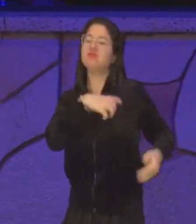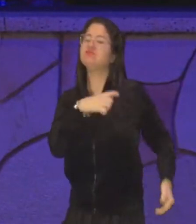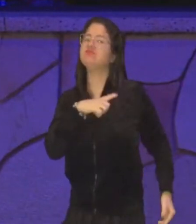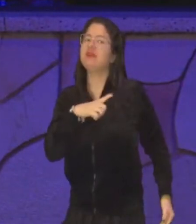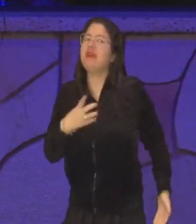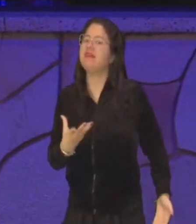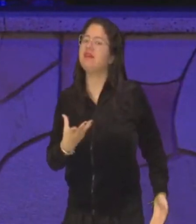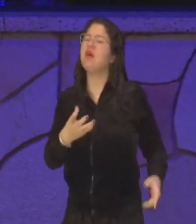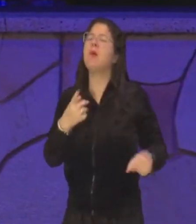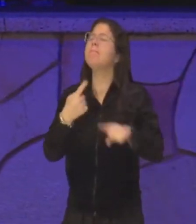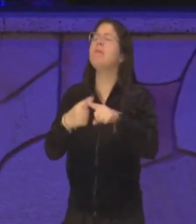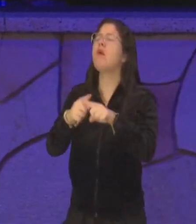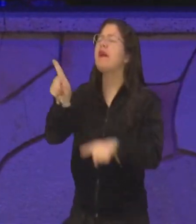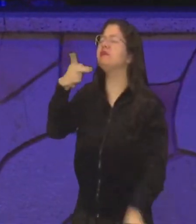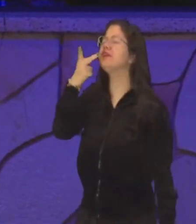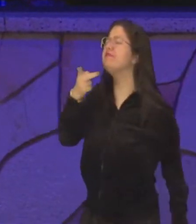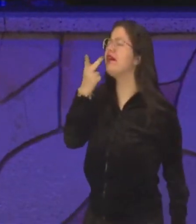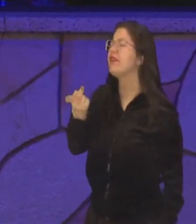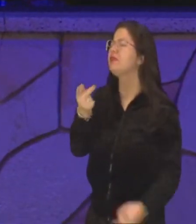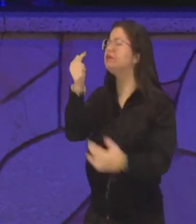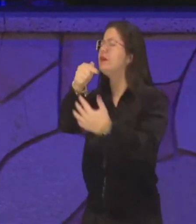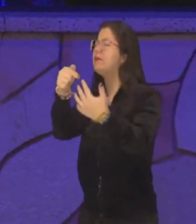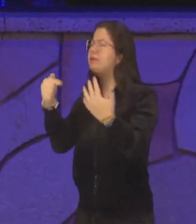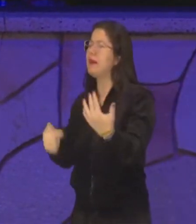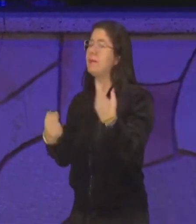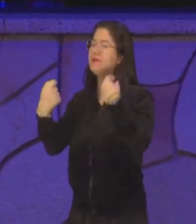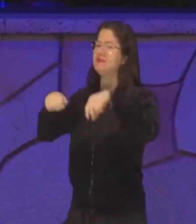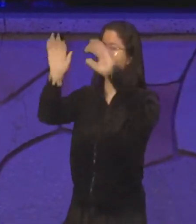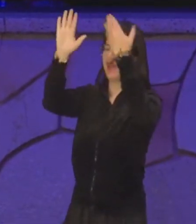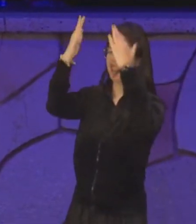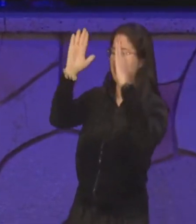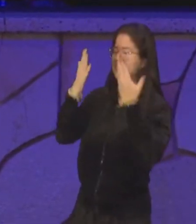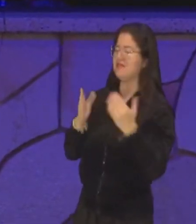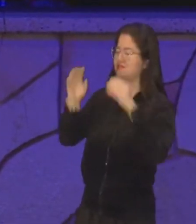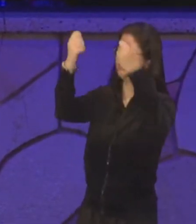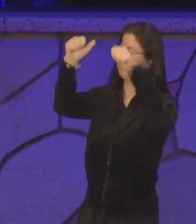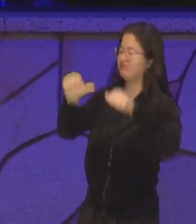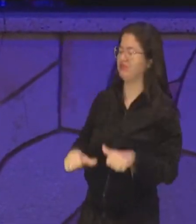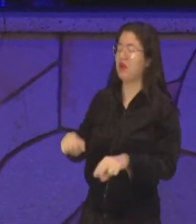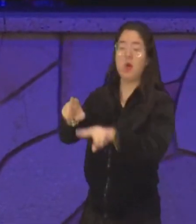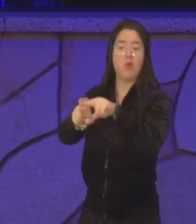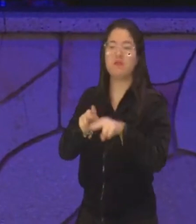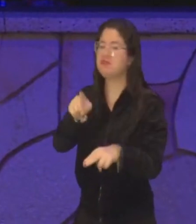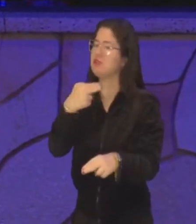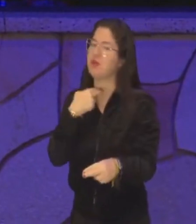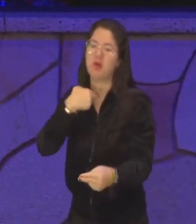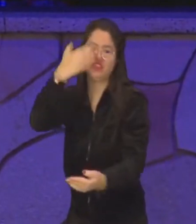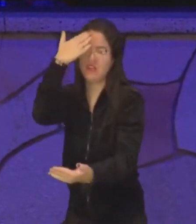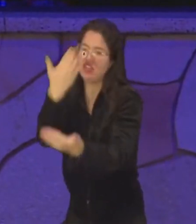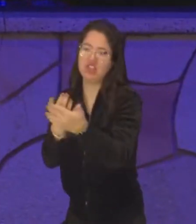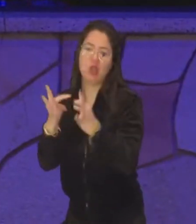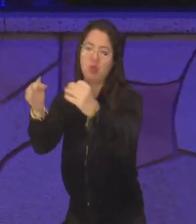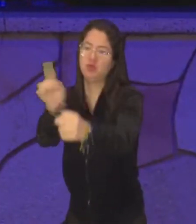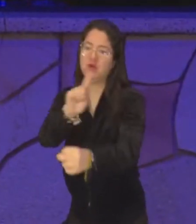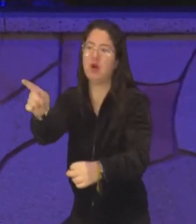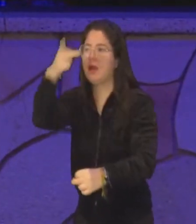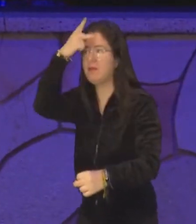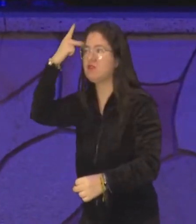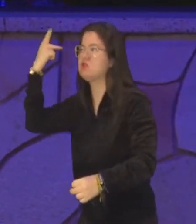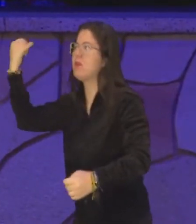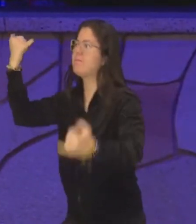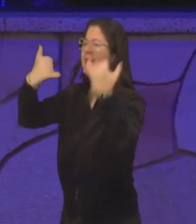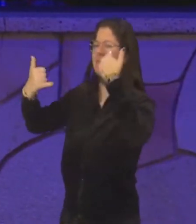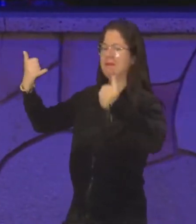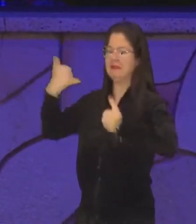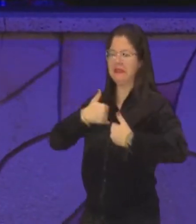está dizendo o que está dizendo? Por isso, meu irmão, não acredite em tudo que você ouve, não seja